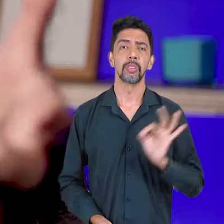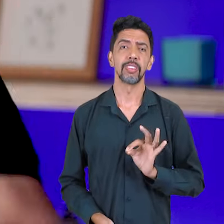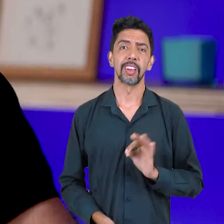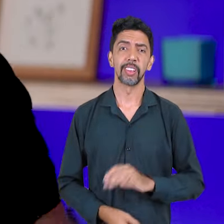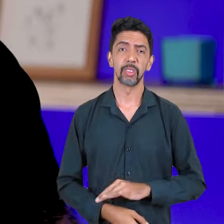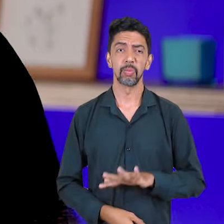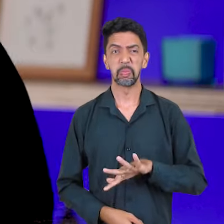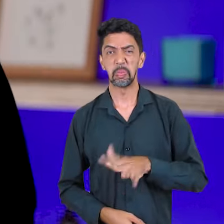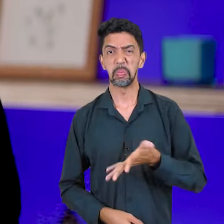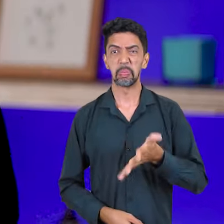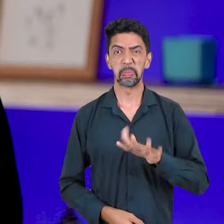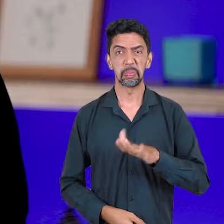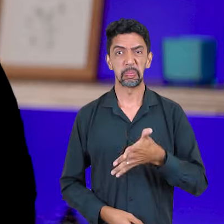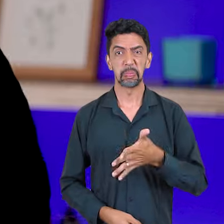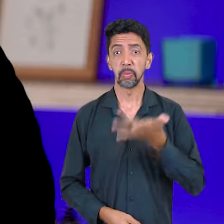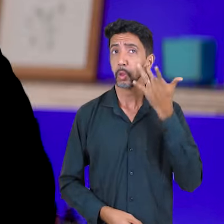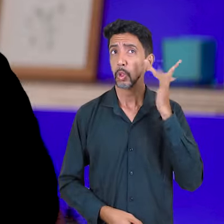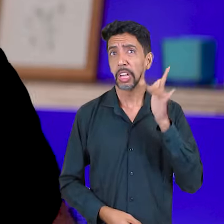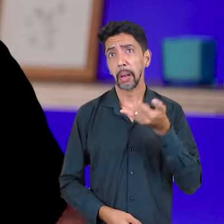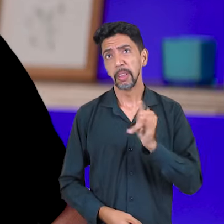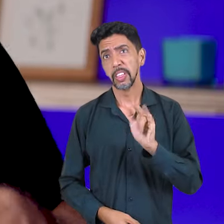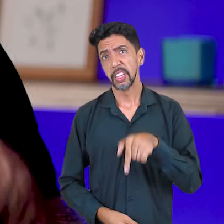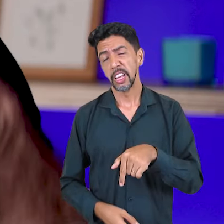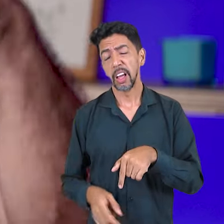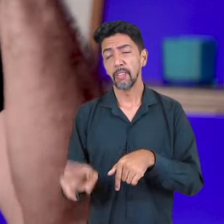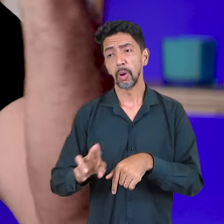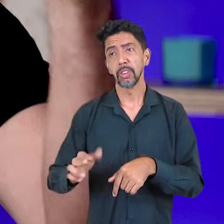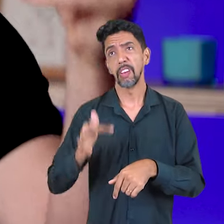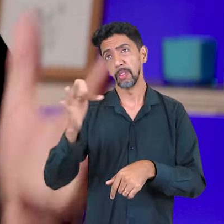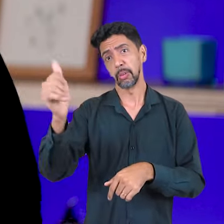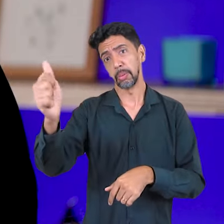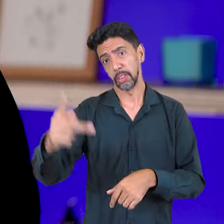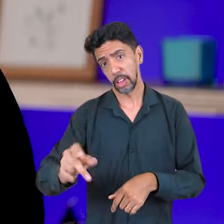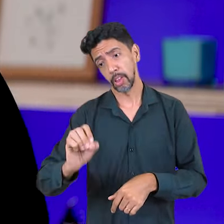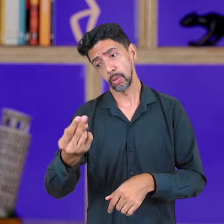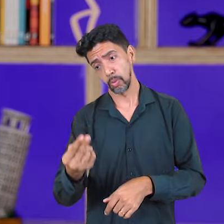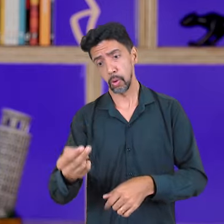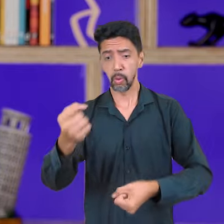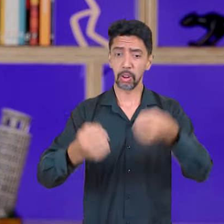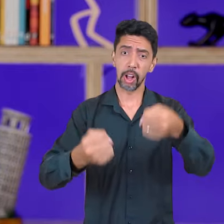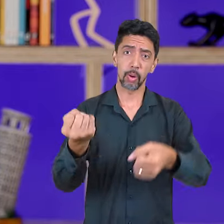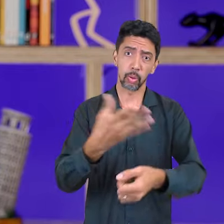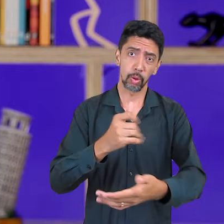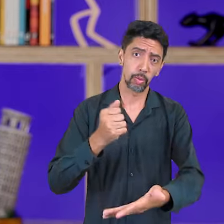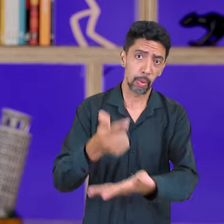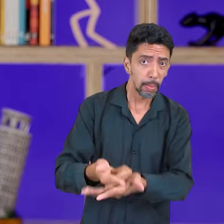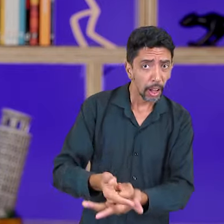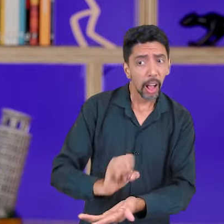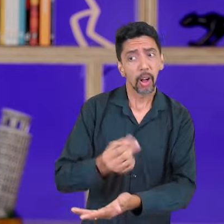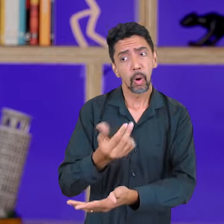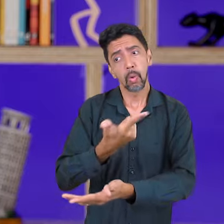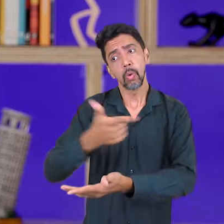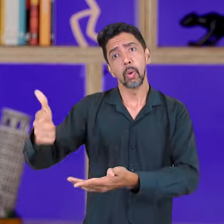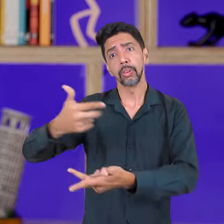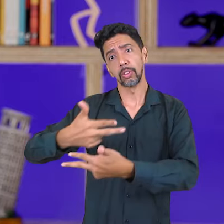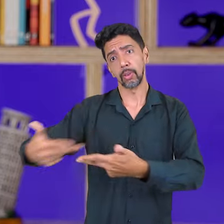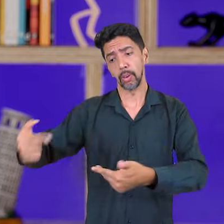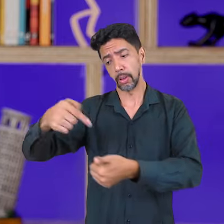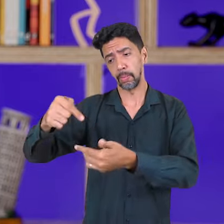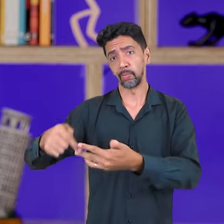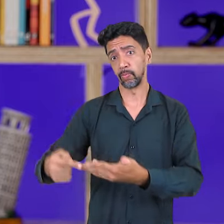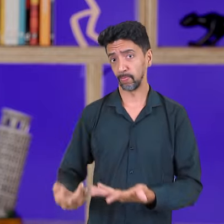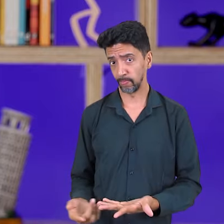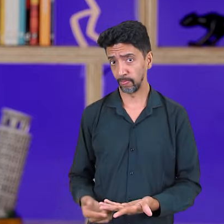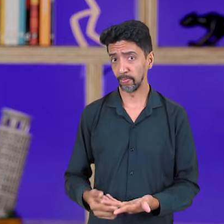aposentadoria ou se é pr compra de um carro ou para outras finalidades o que nós temos aqui é